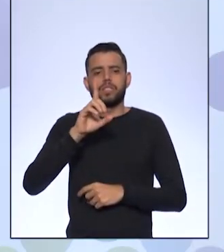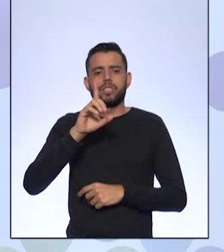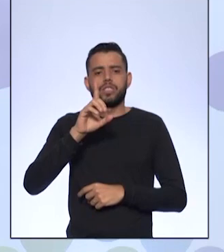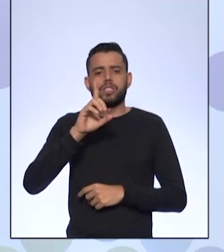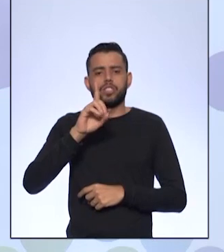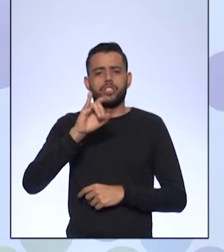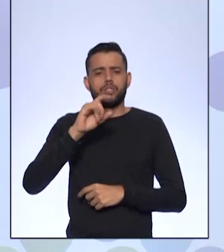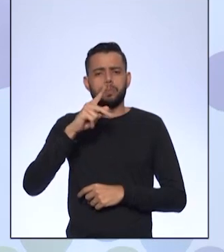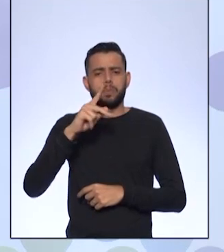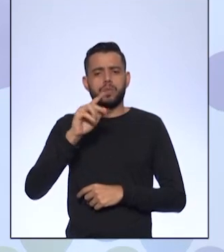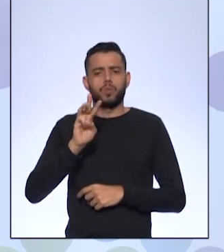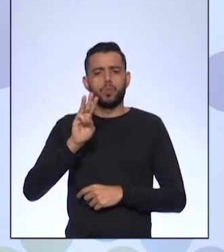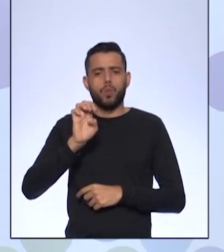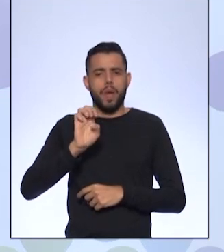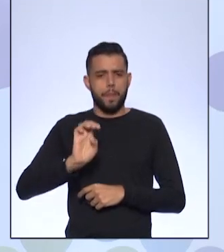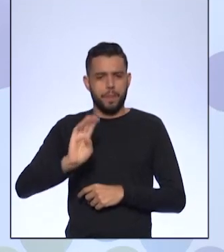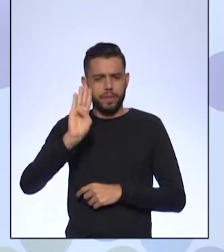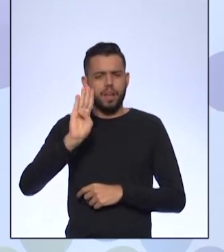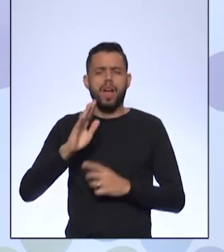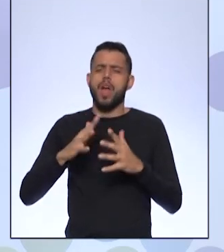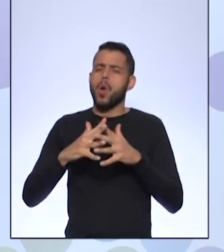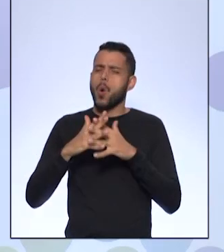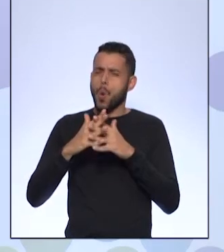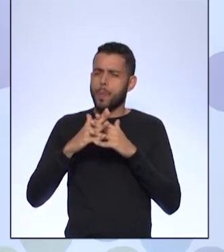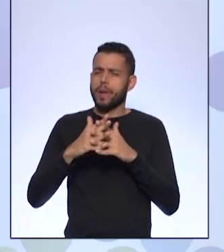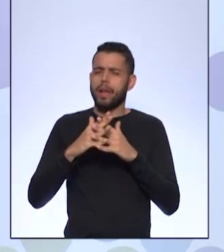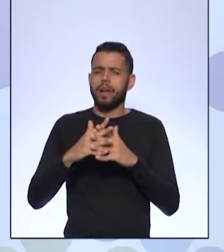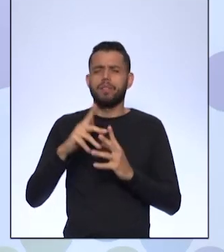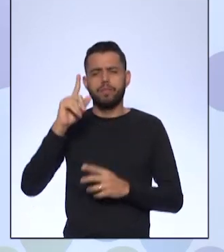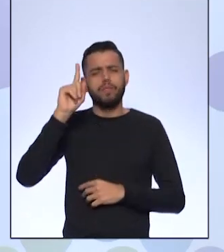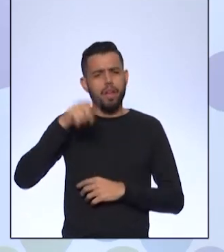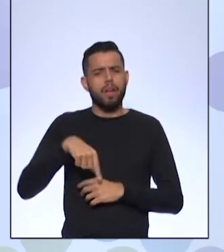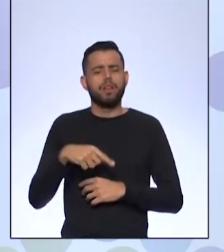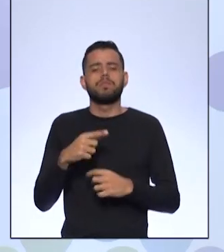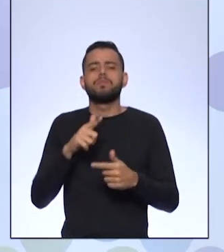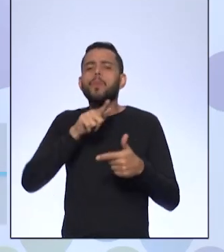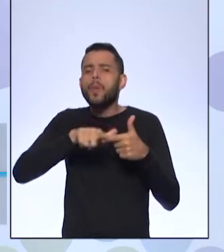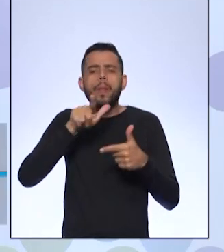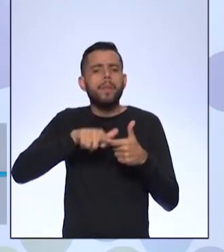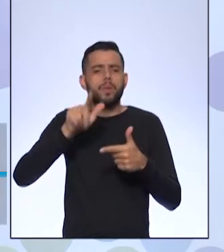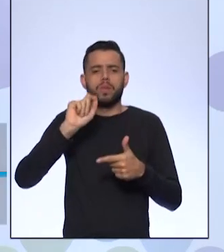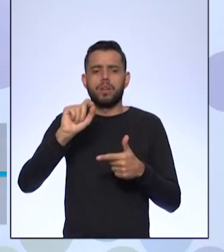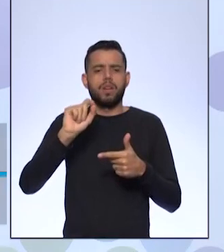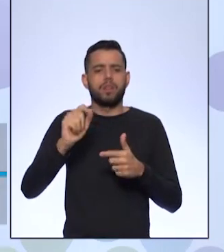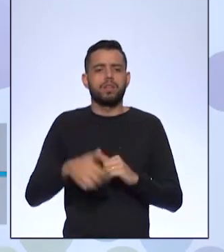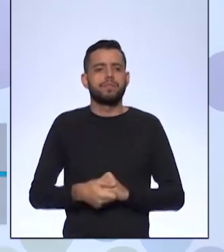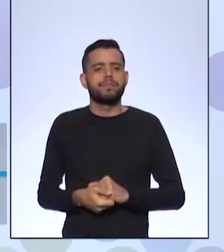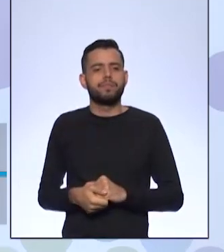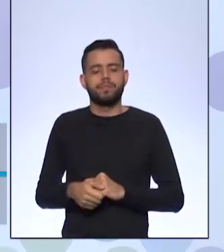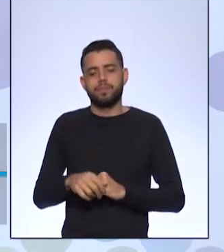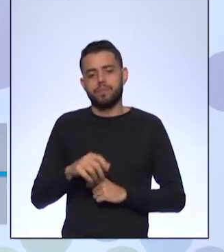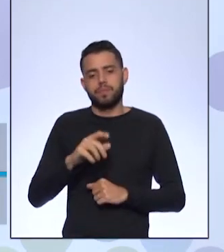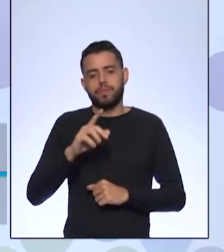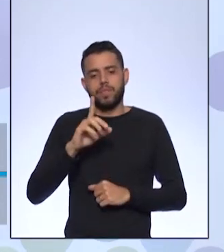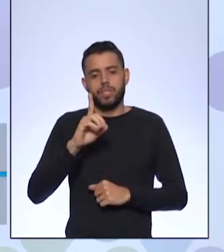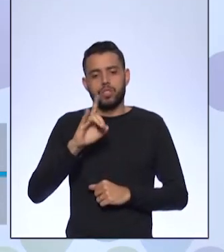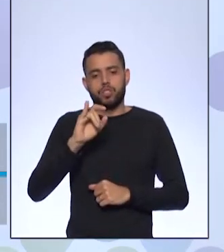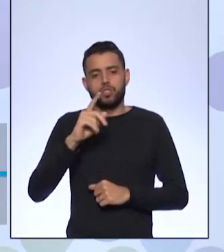Deep Web é um pouco complicada e o problema dela é que a Deep Web, ela